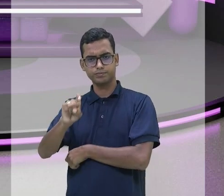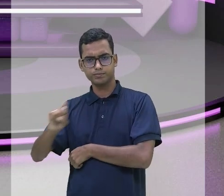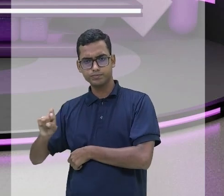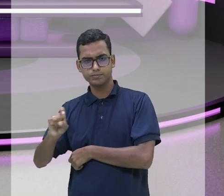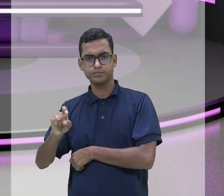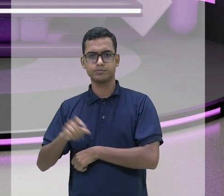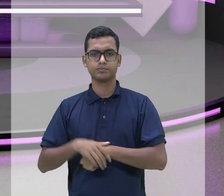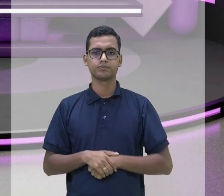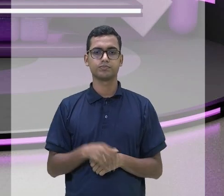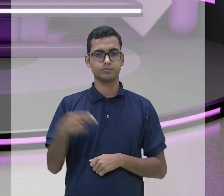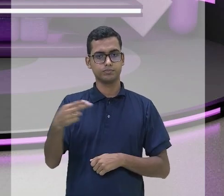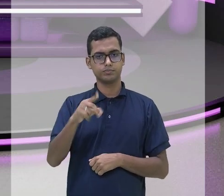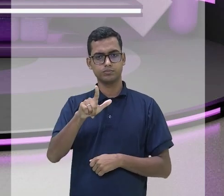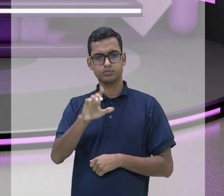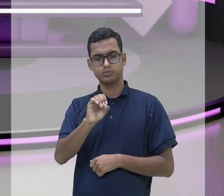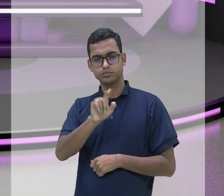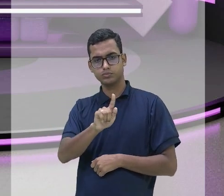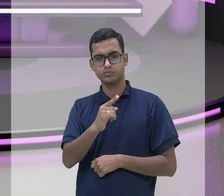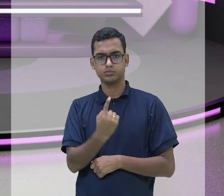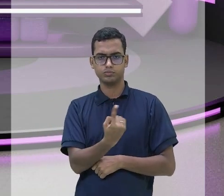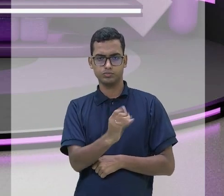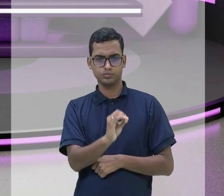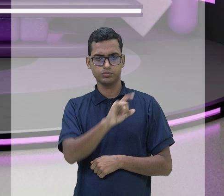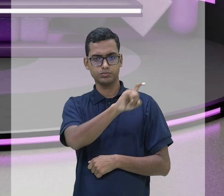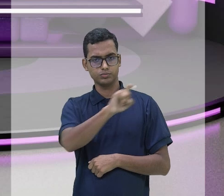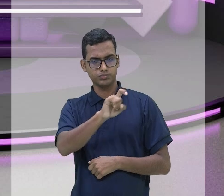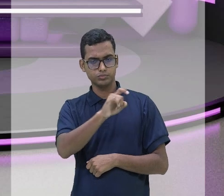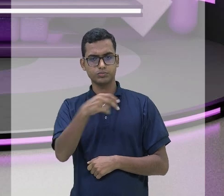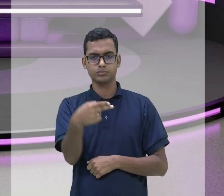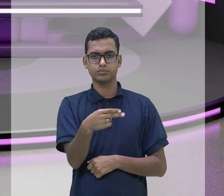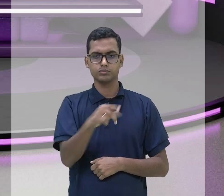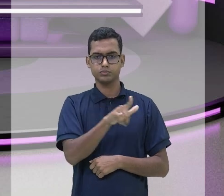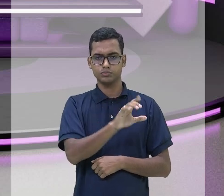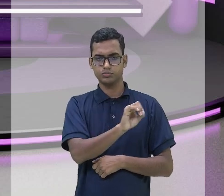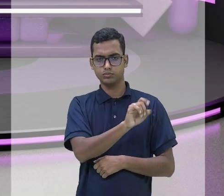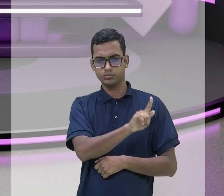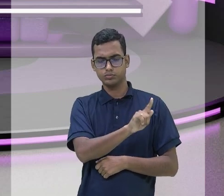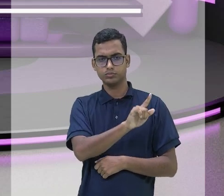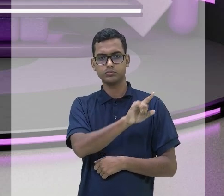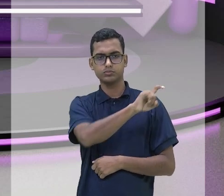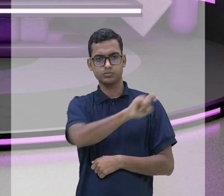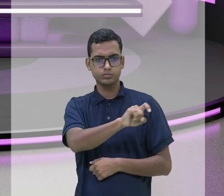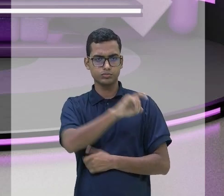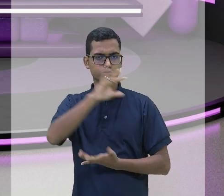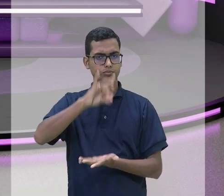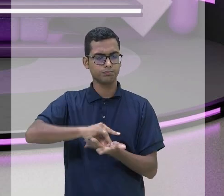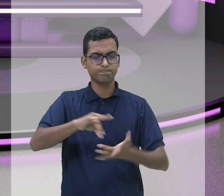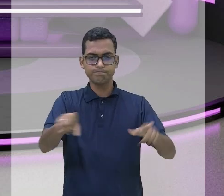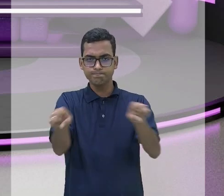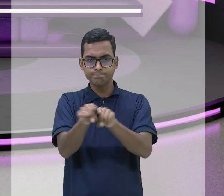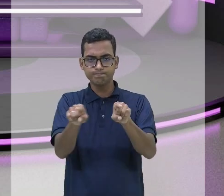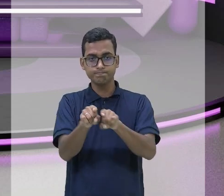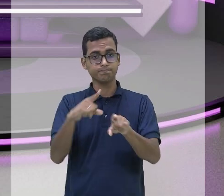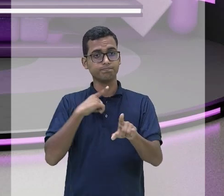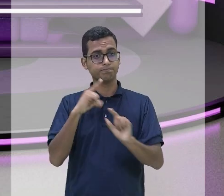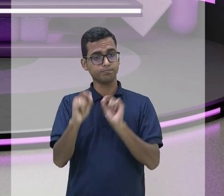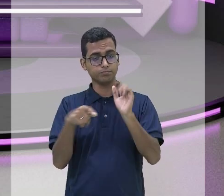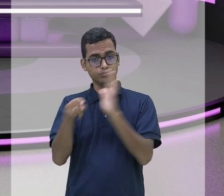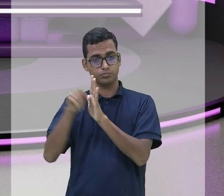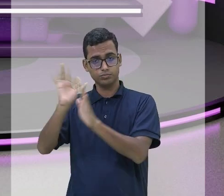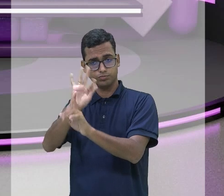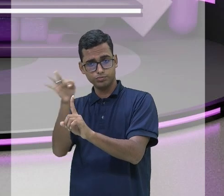o gráfico, logaritmo de x na base 10, ou simplesmente logaritmo de x. Quando a gente tem uma